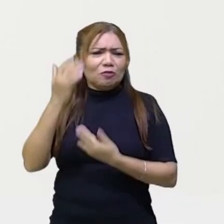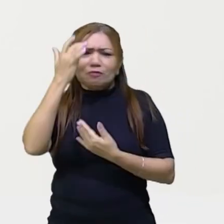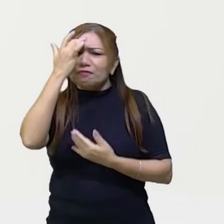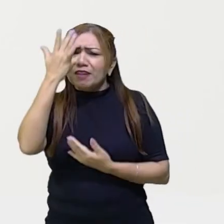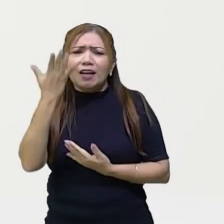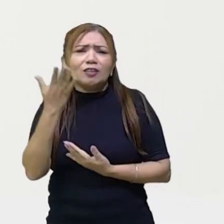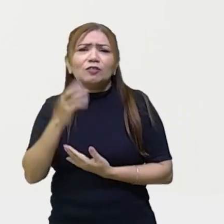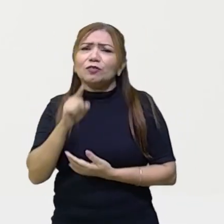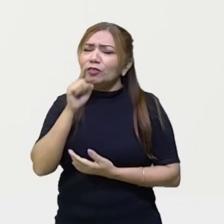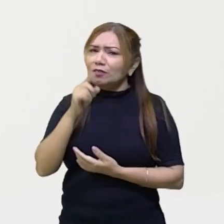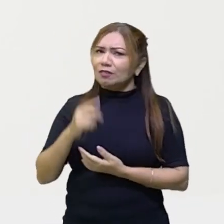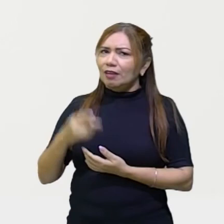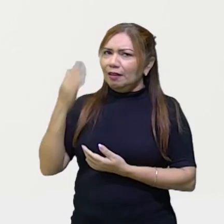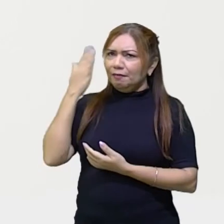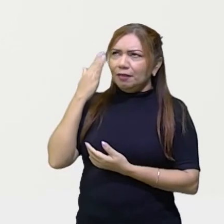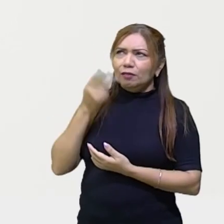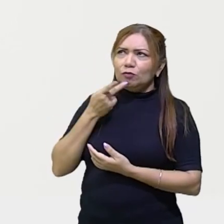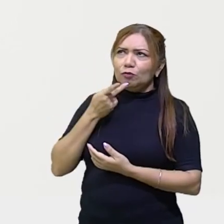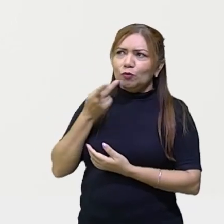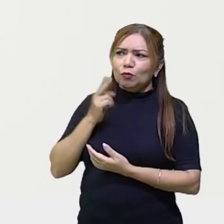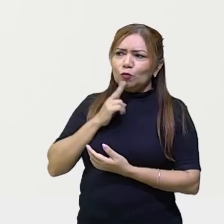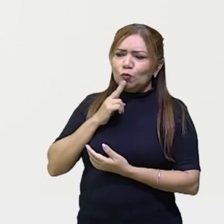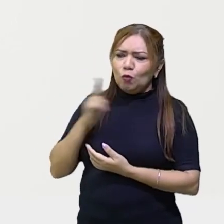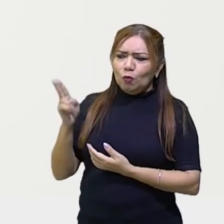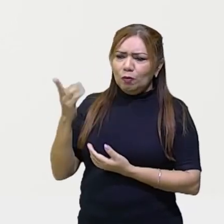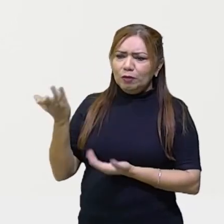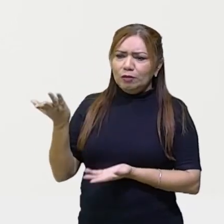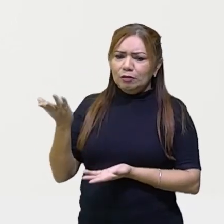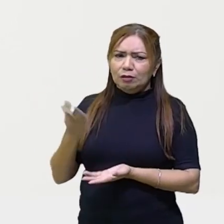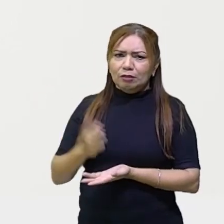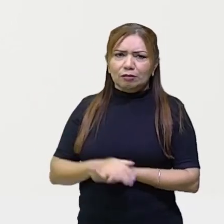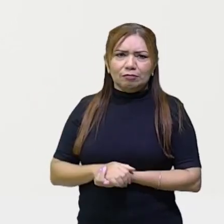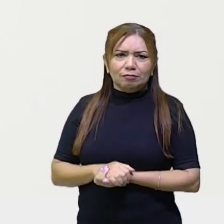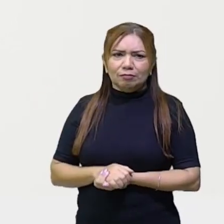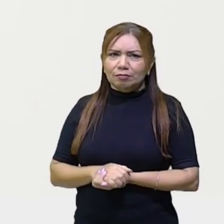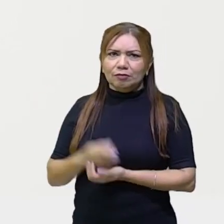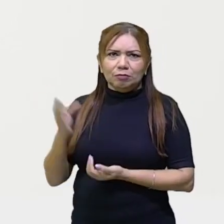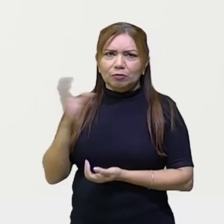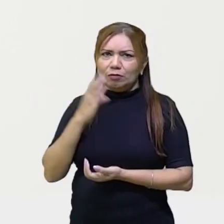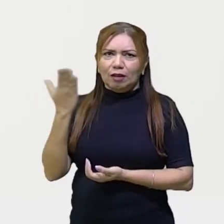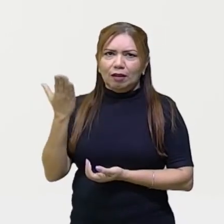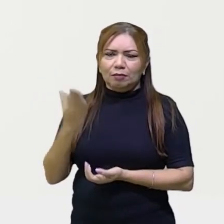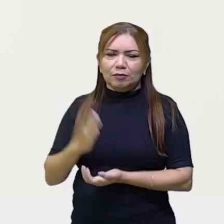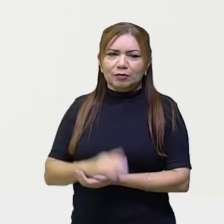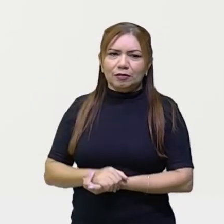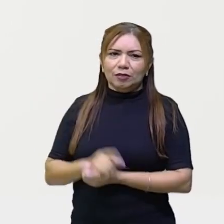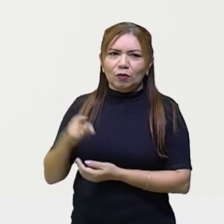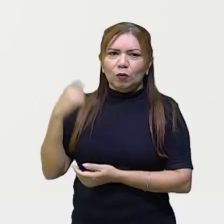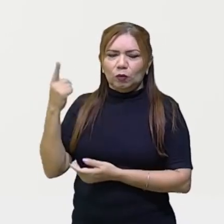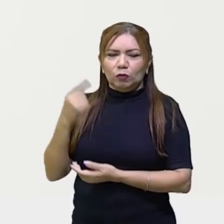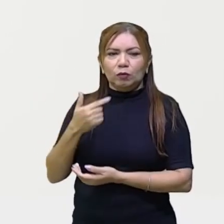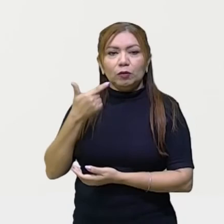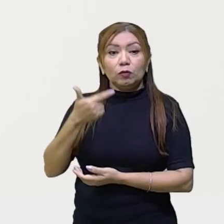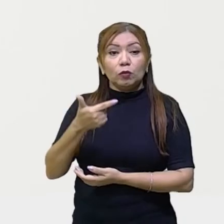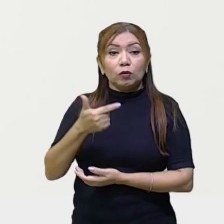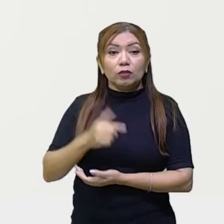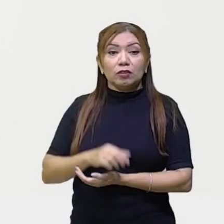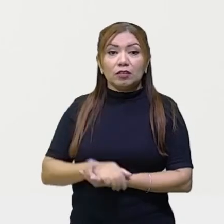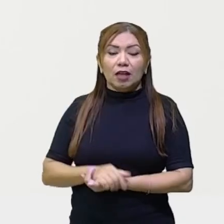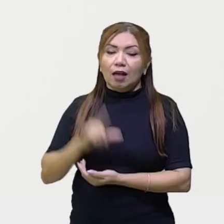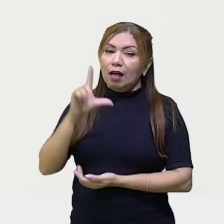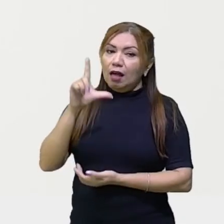você já ia matar rapidinho aí a a questão vamos para a próxima a questão